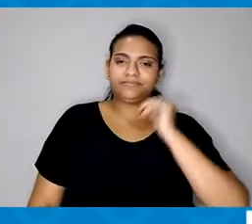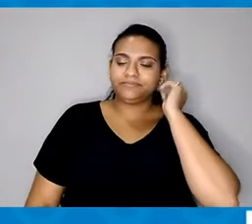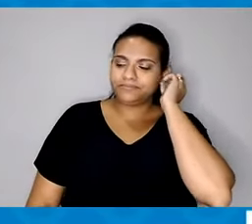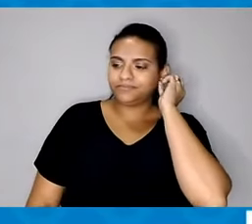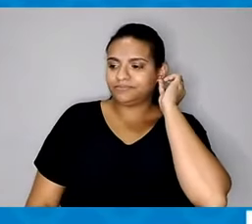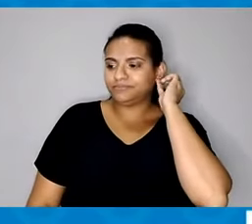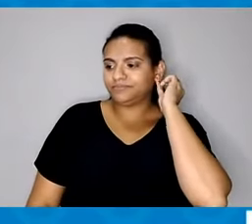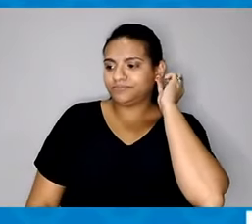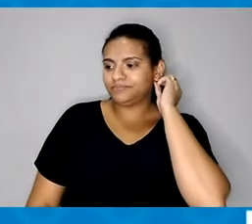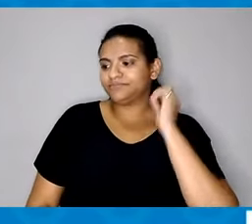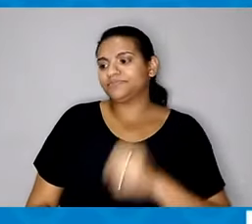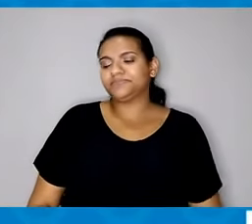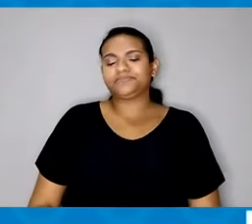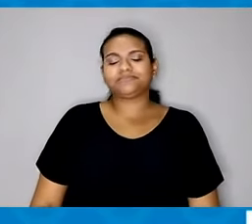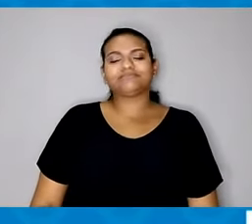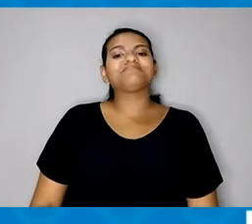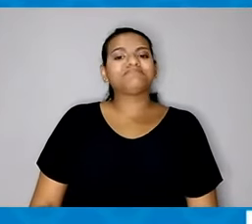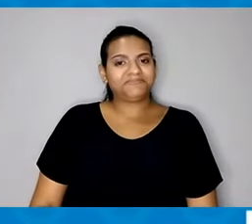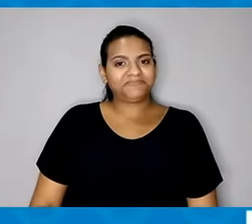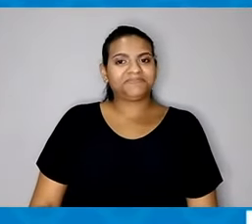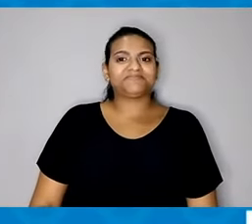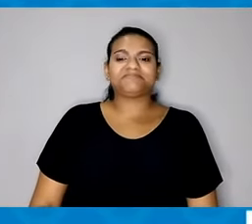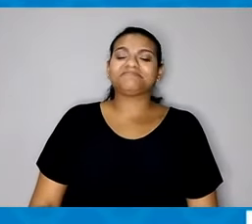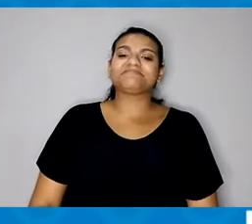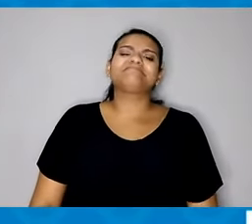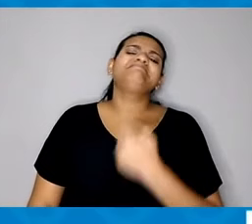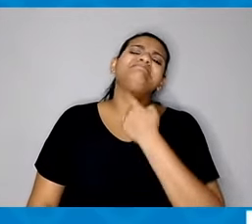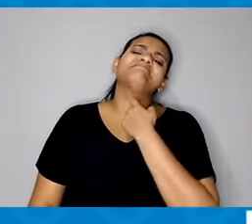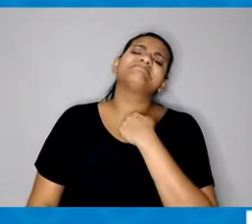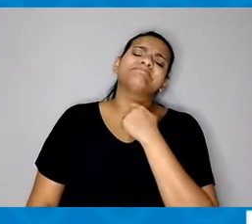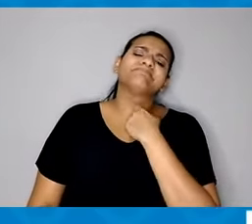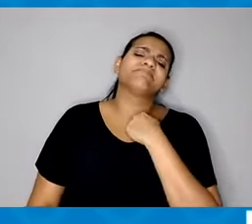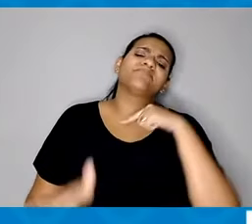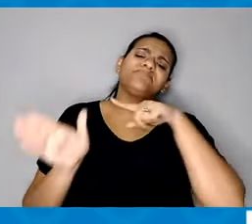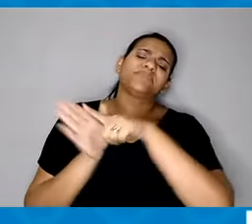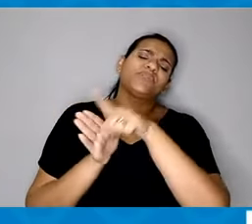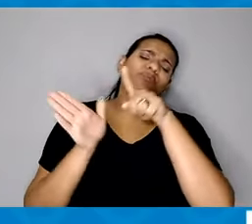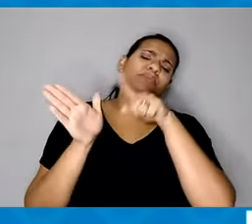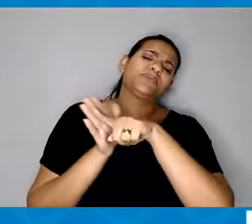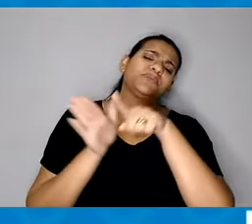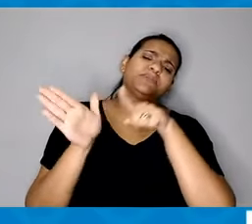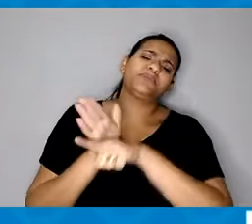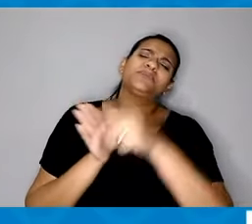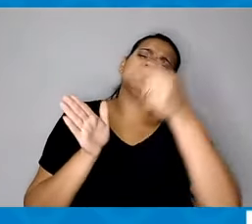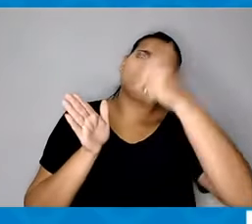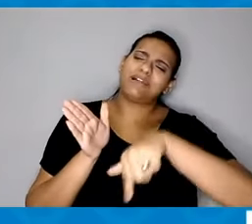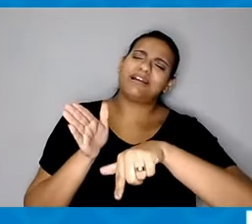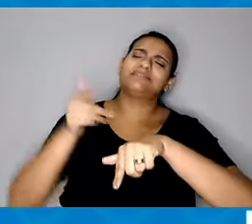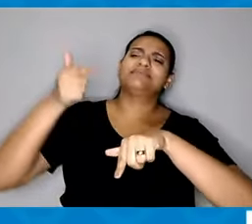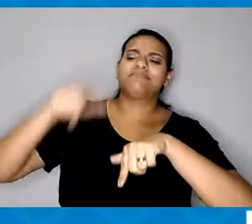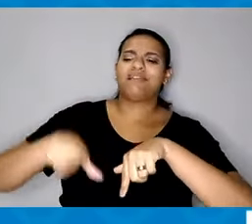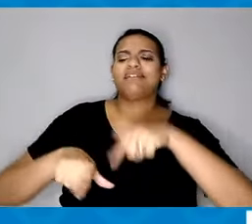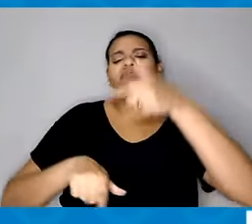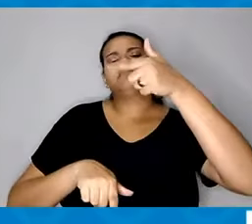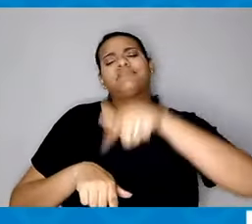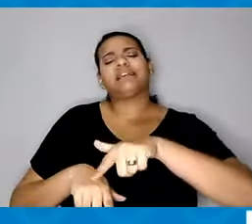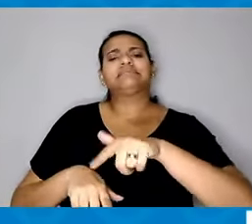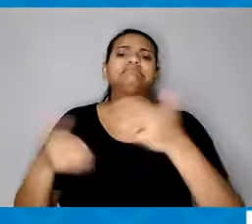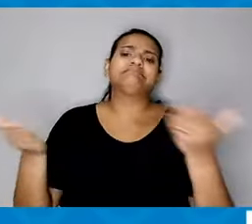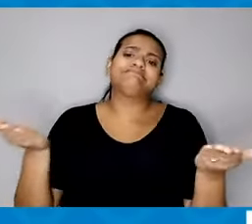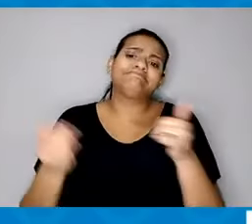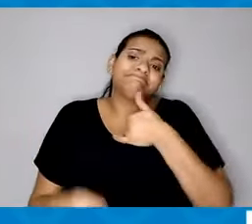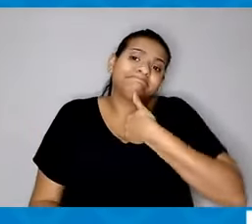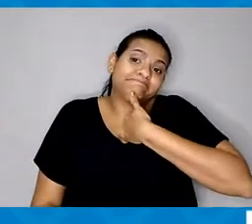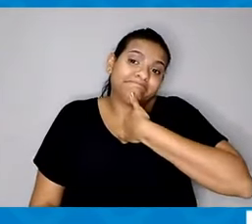Bom, nós gostaríamos de fazer mais perguntas para o professor Luciano. Infelizmente, o nosso tempo tem